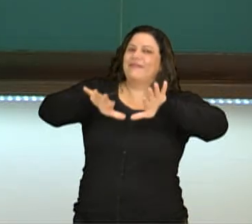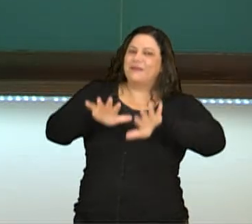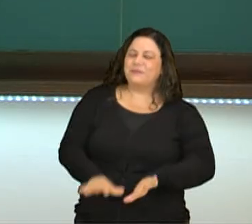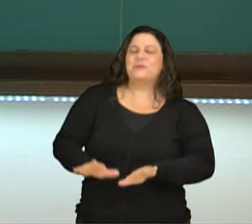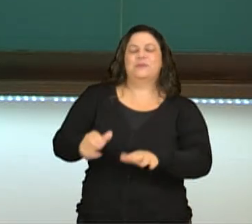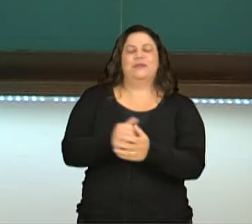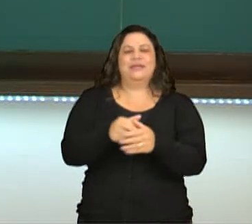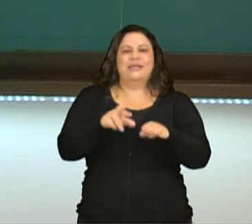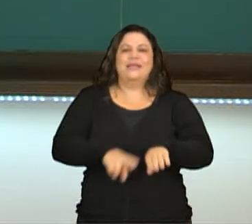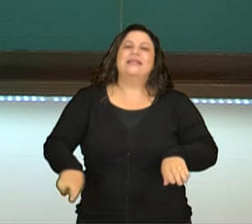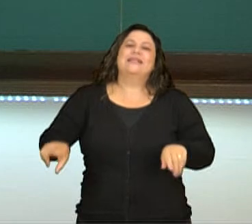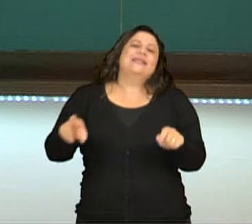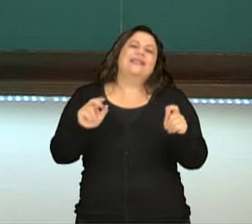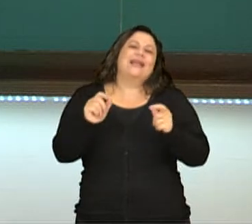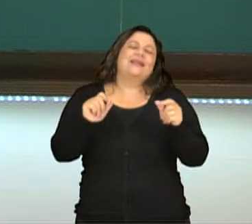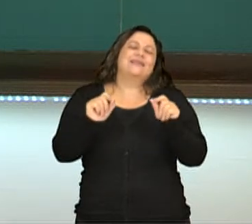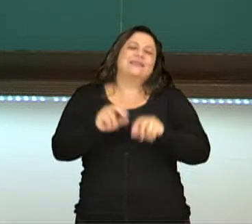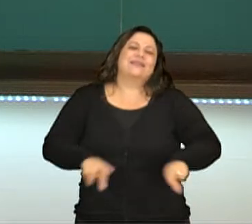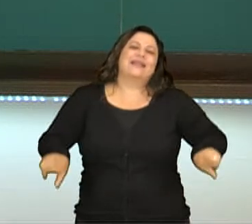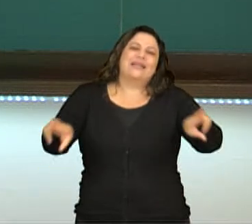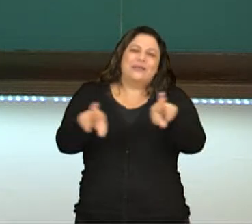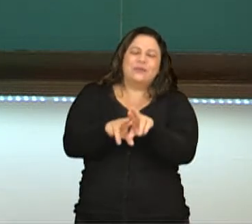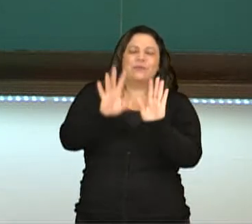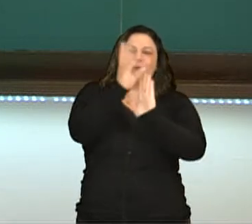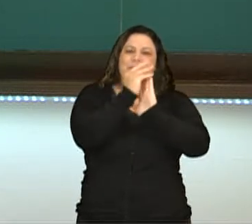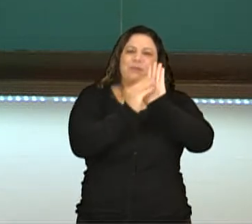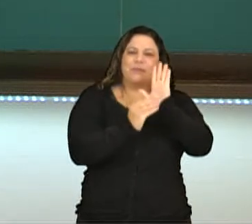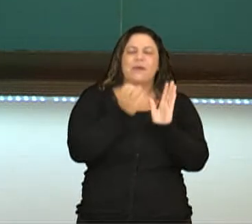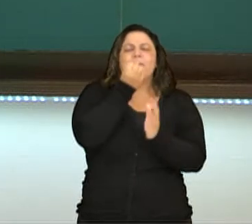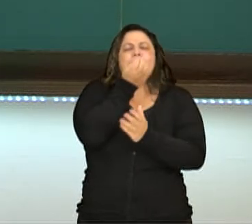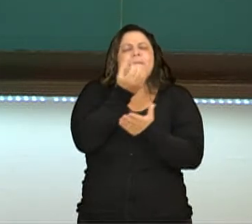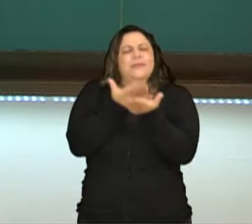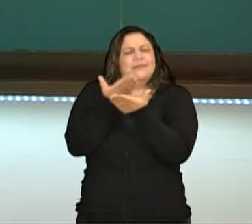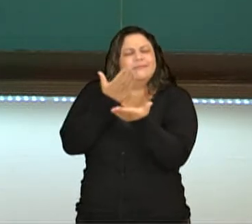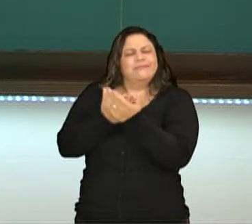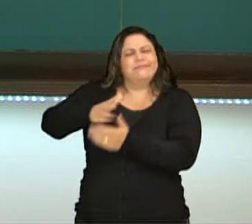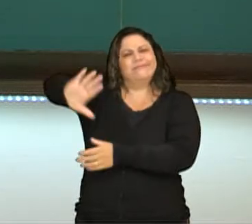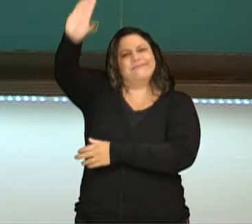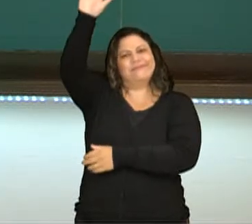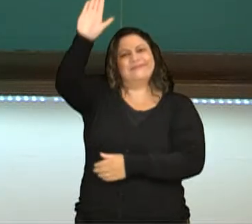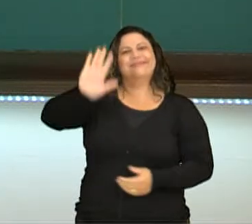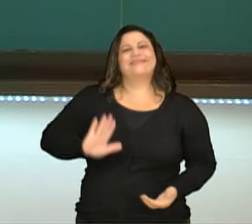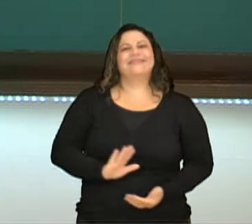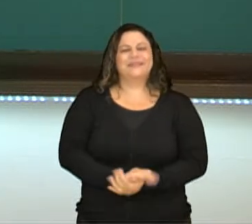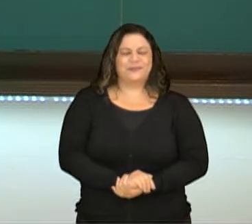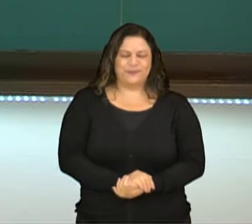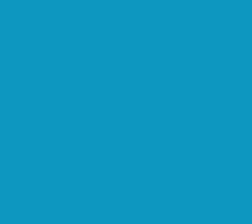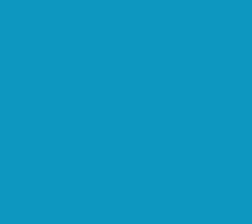revisão, nessa retomada de conteúdos. Bons estudos para você. Tchau, povo!